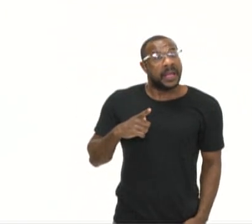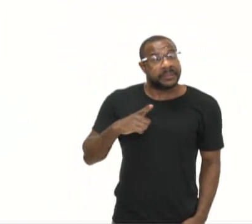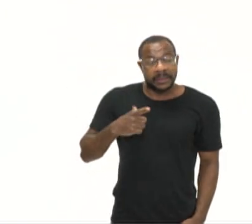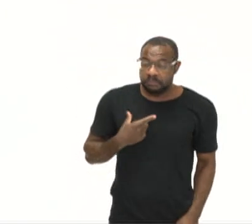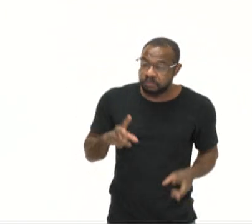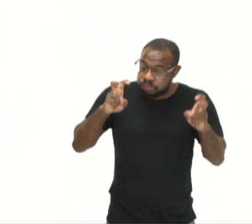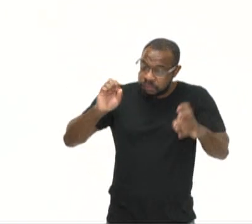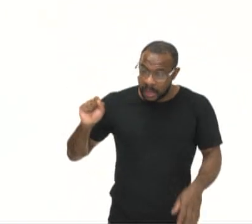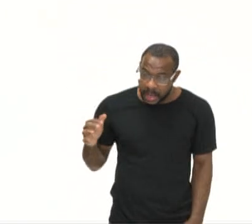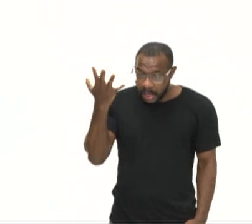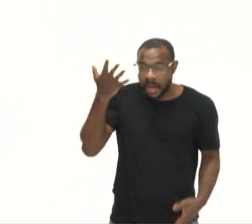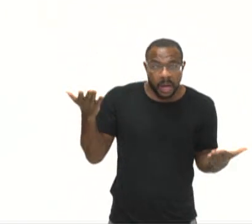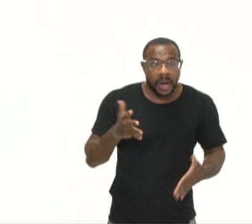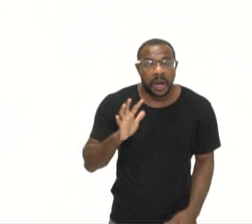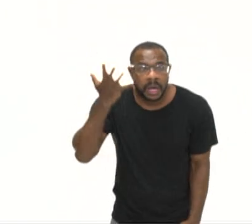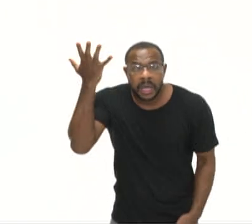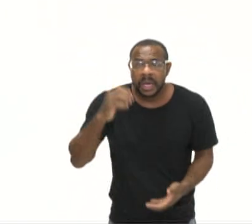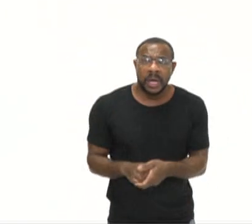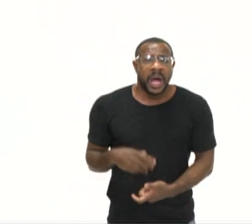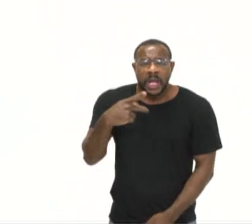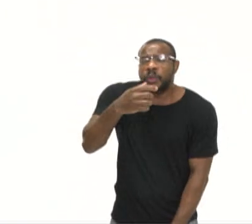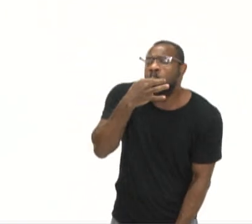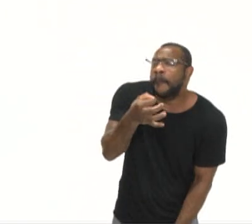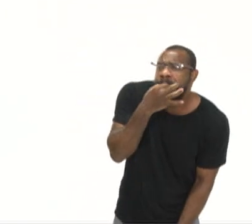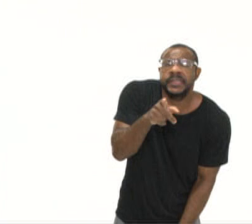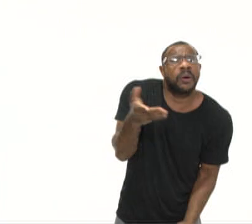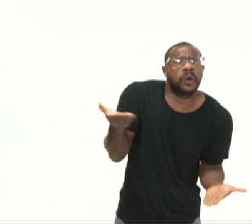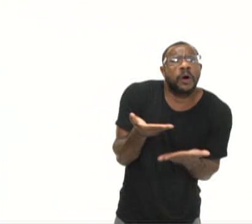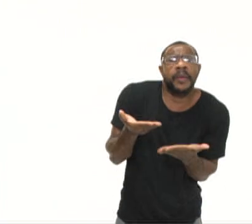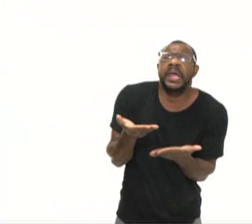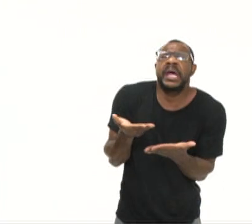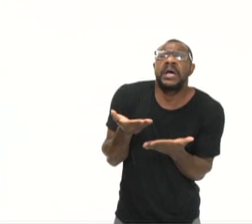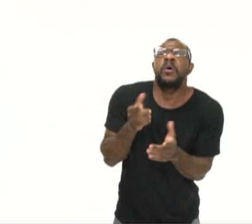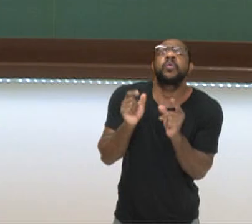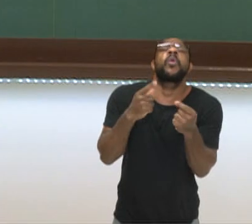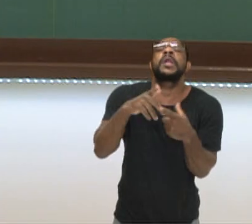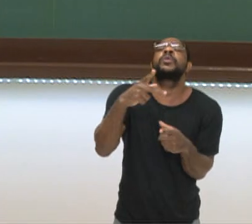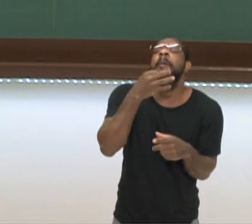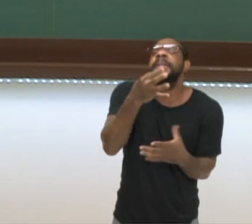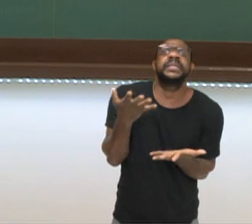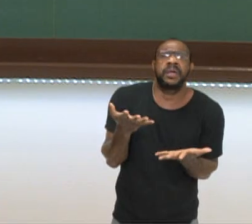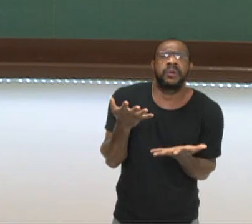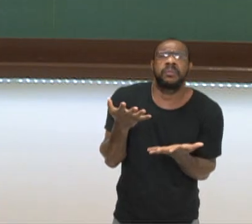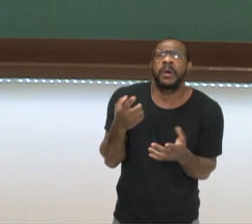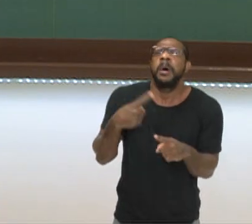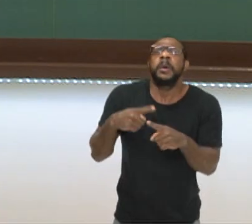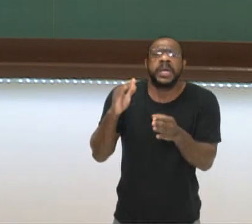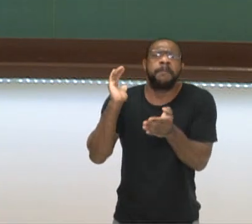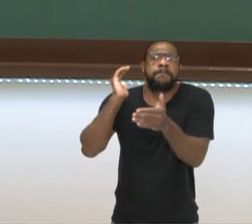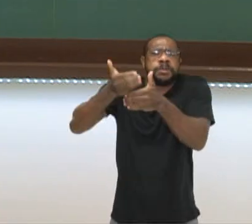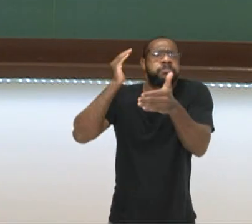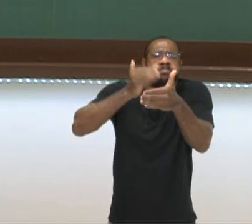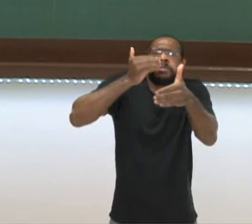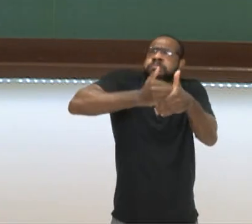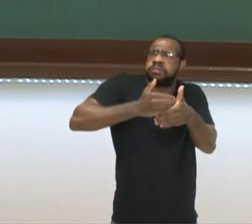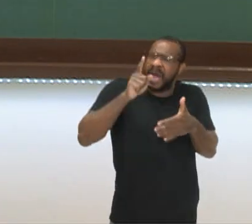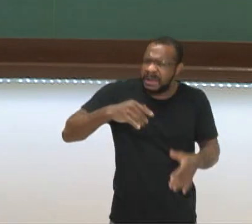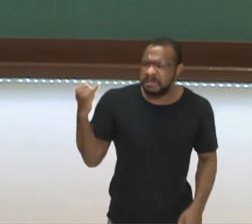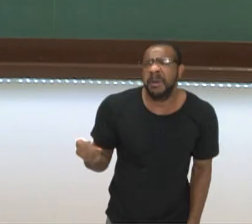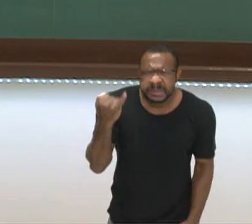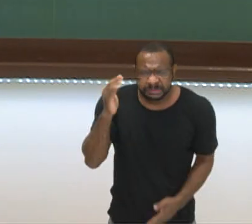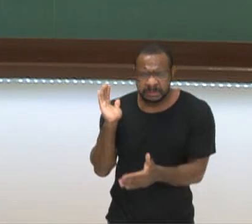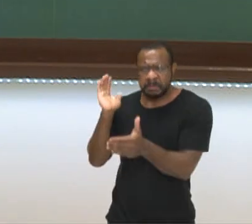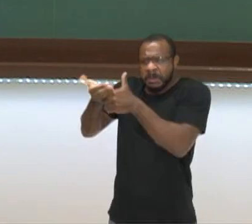quero saber, qual a sua opinião sobre esses tipos de bloqueios? Será que eles são realmente importantes